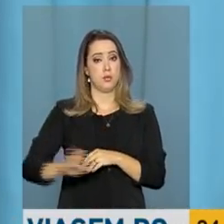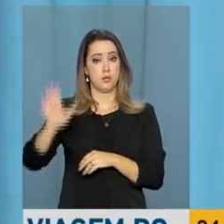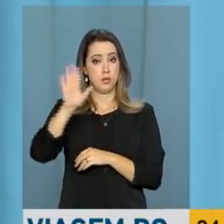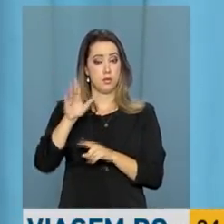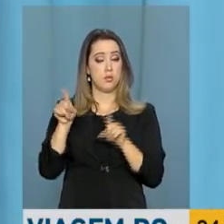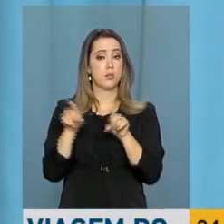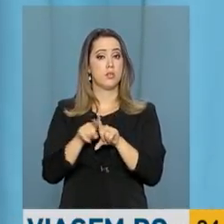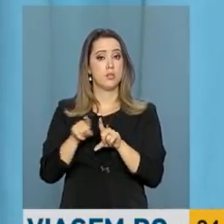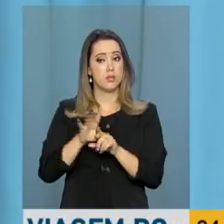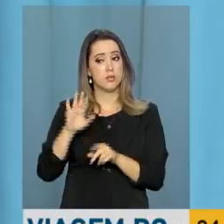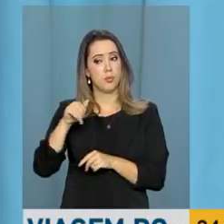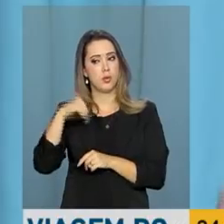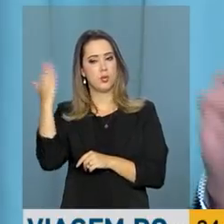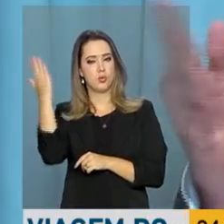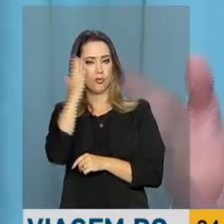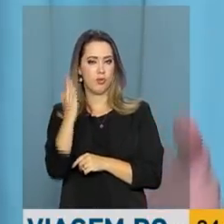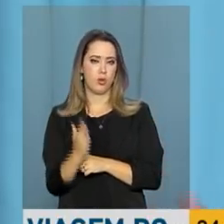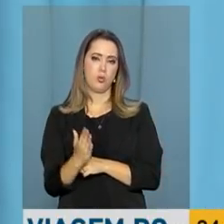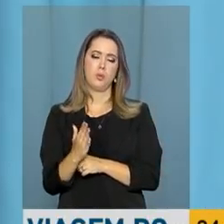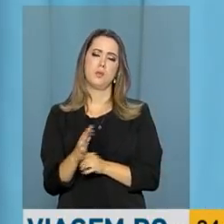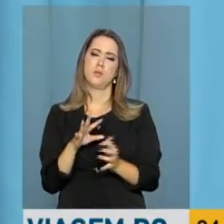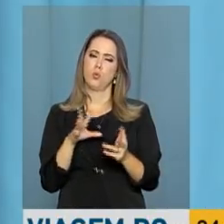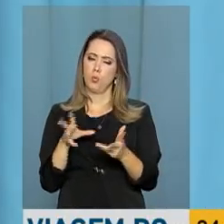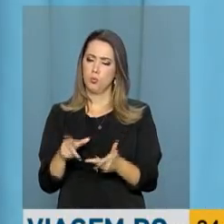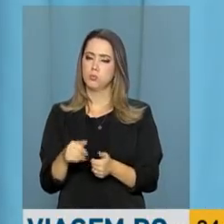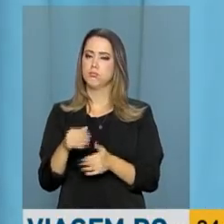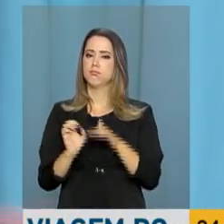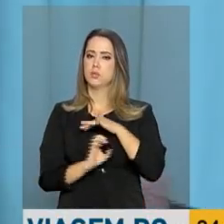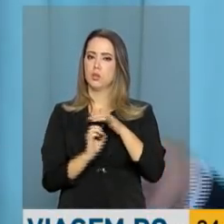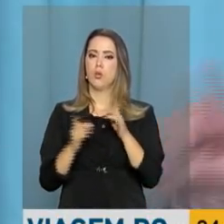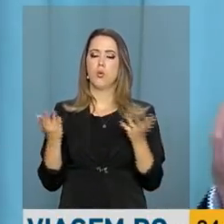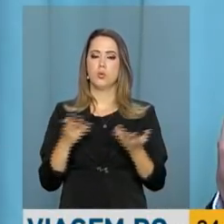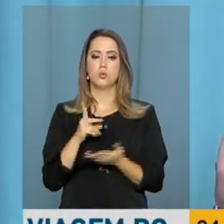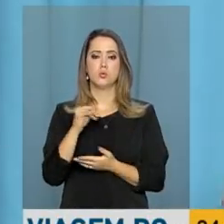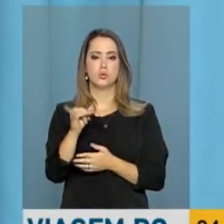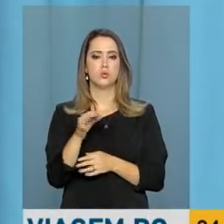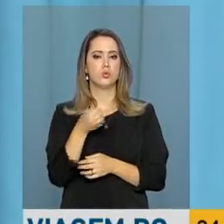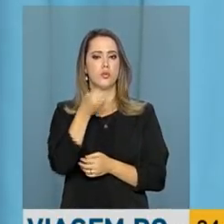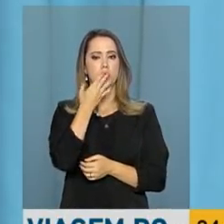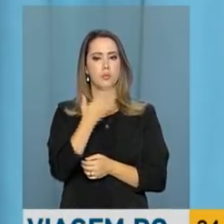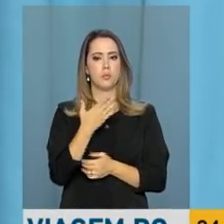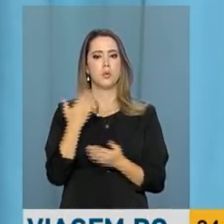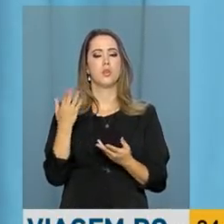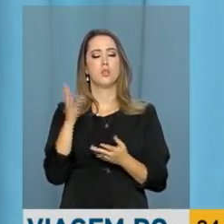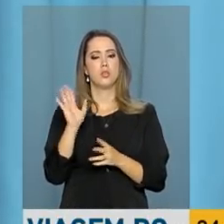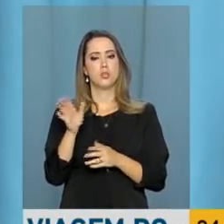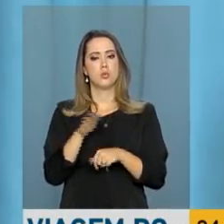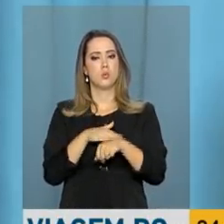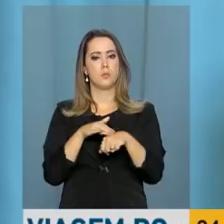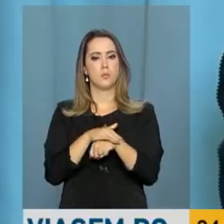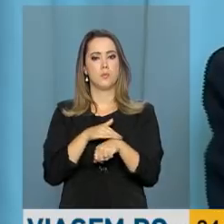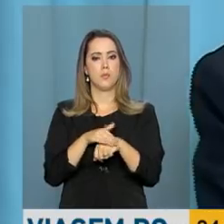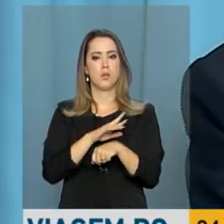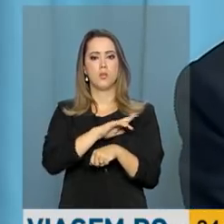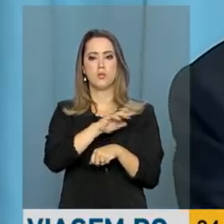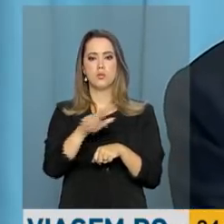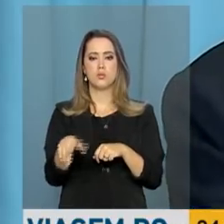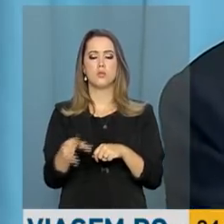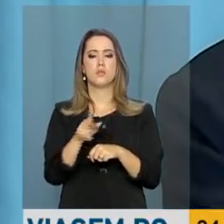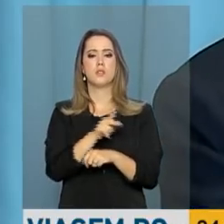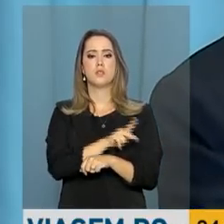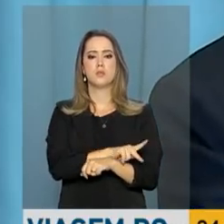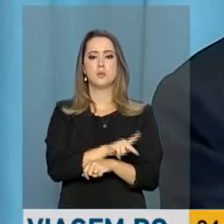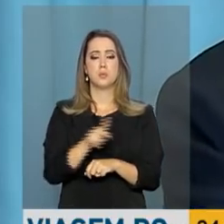empresários estrangeiros. E também o dia foi muito produtivo, já disse que atendi a muitos presidentes de